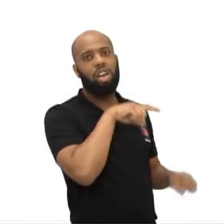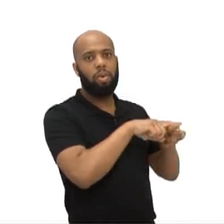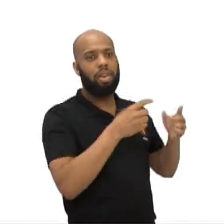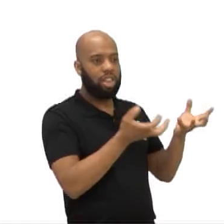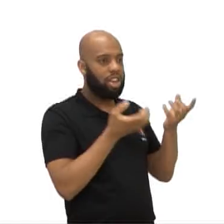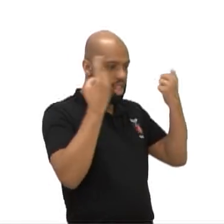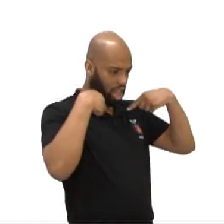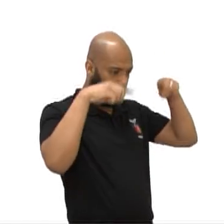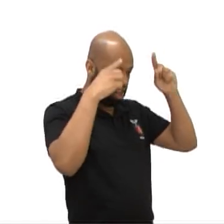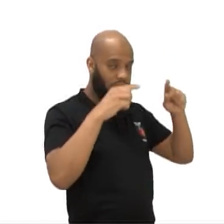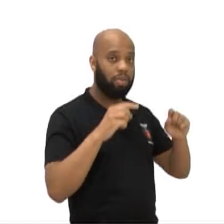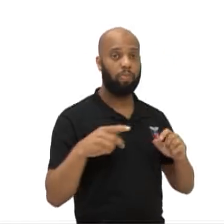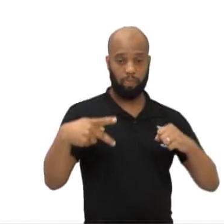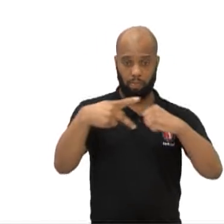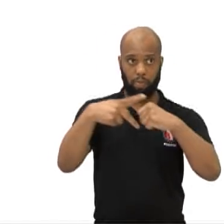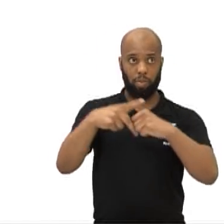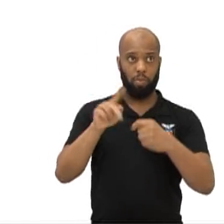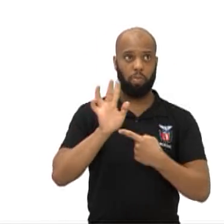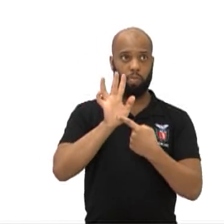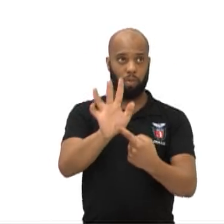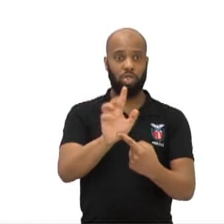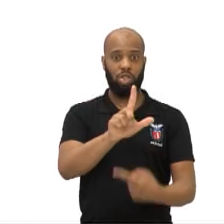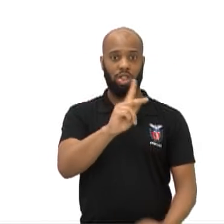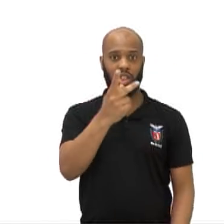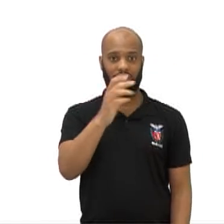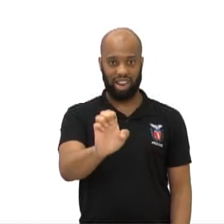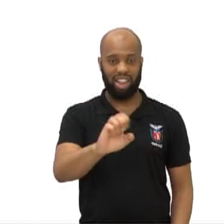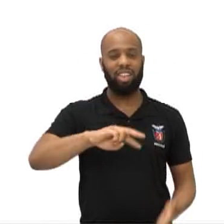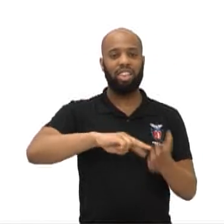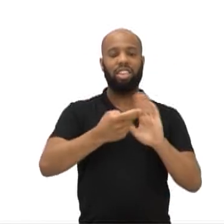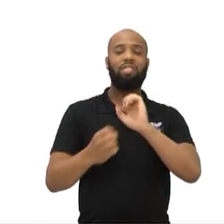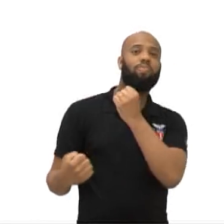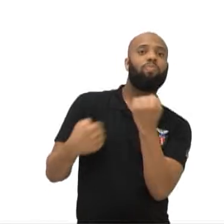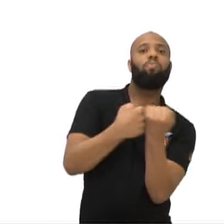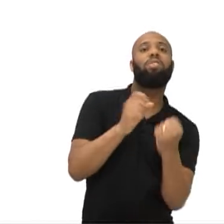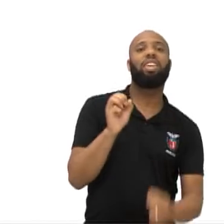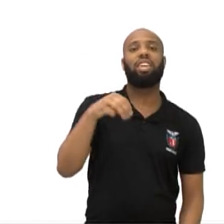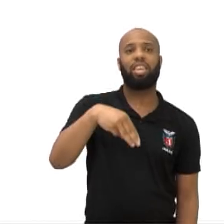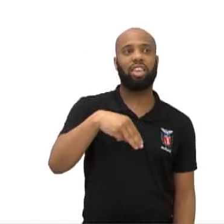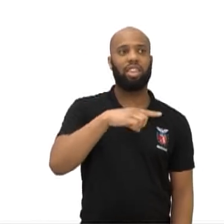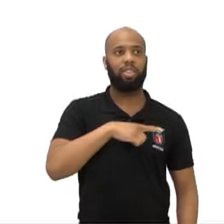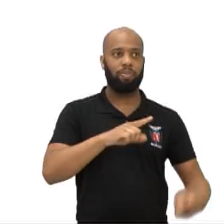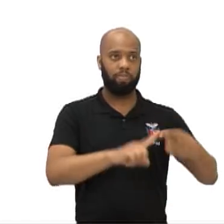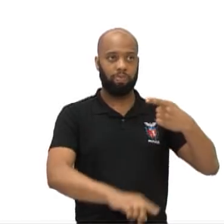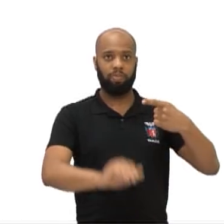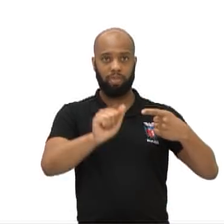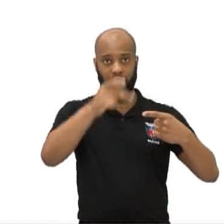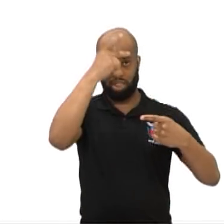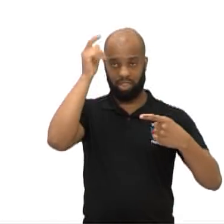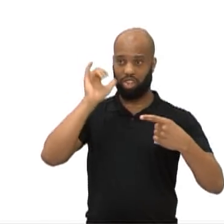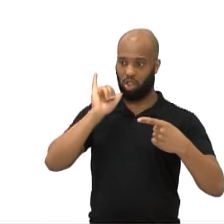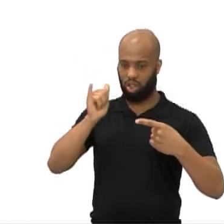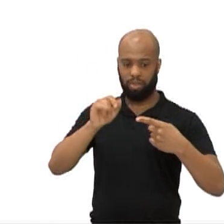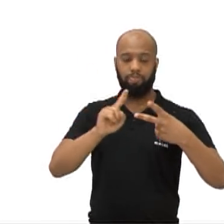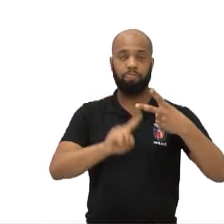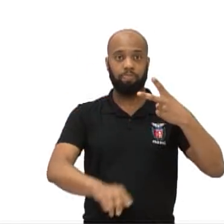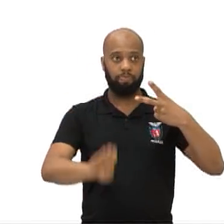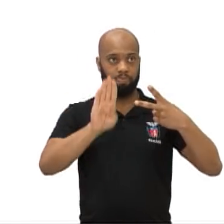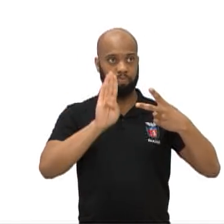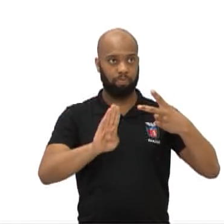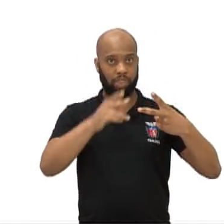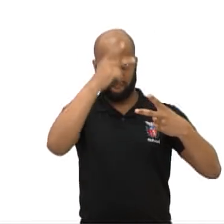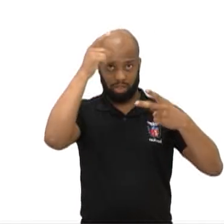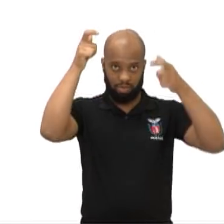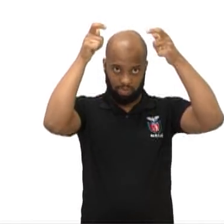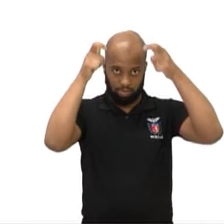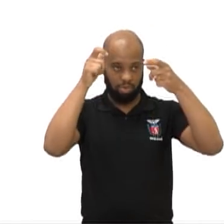carneiro. O pronome em destaque, lhe, está substituindo quem? Alternativa A, o narrador. B, o